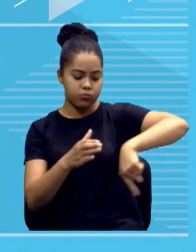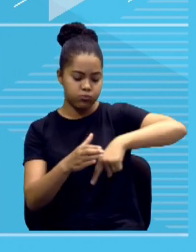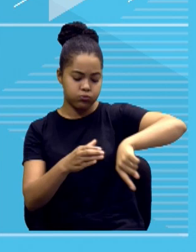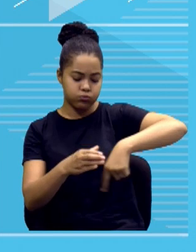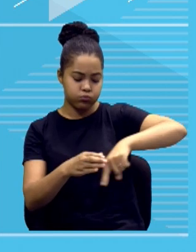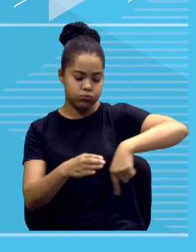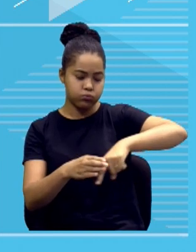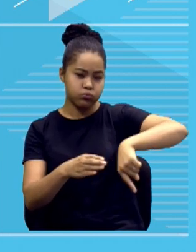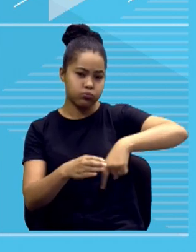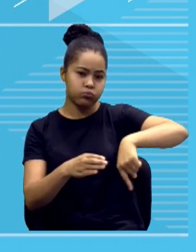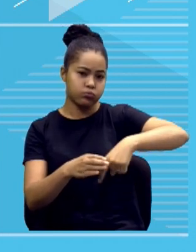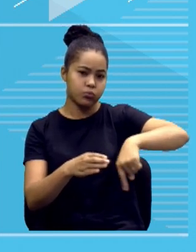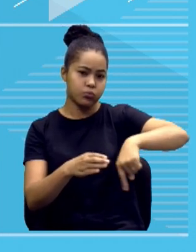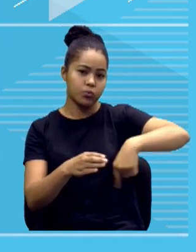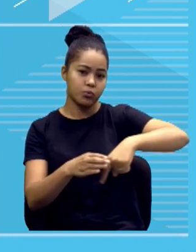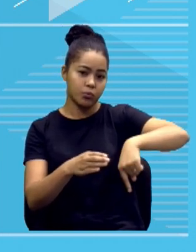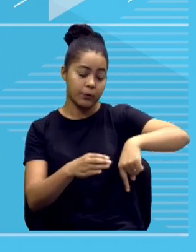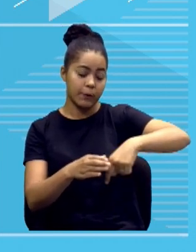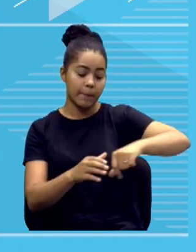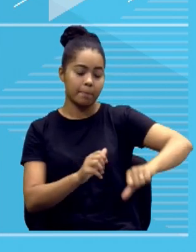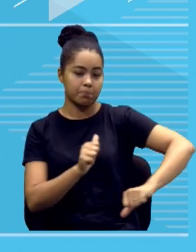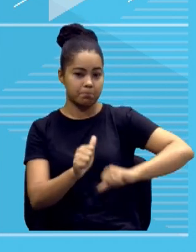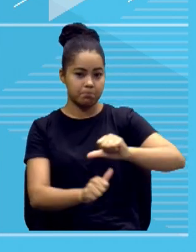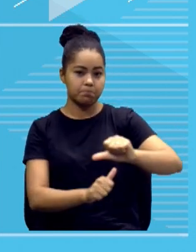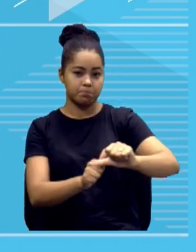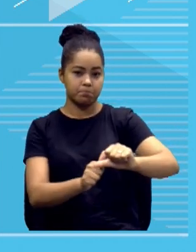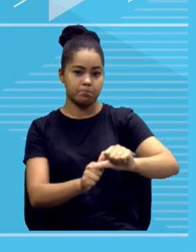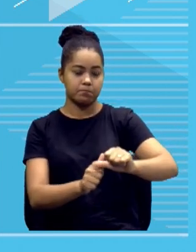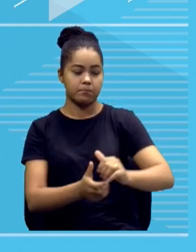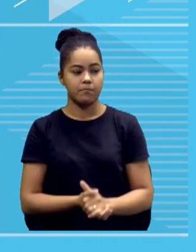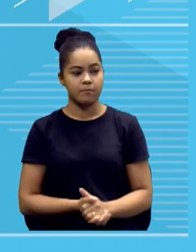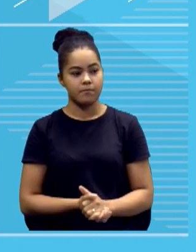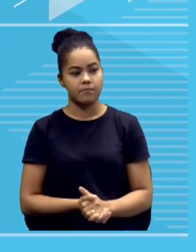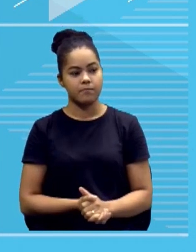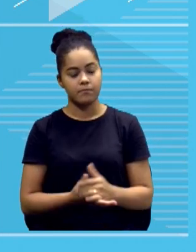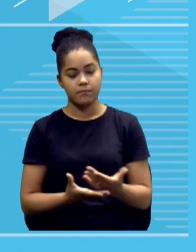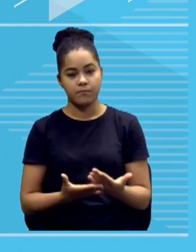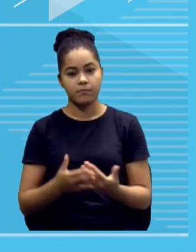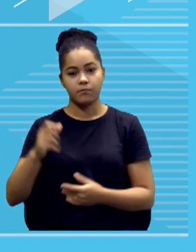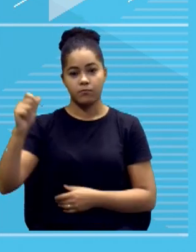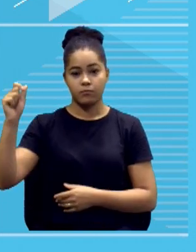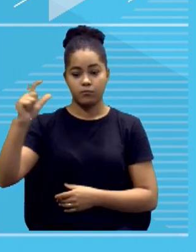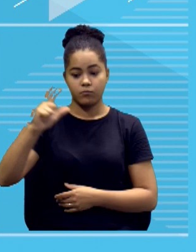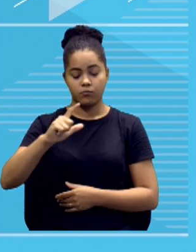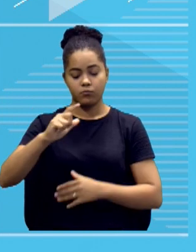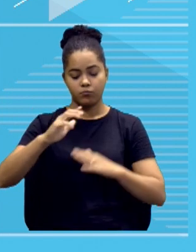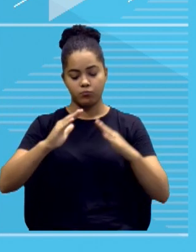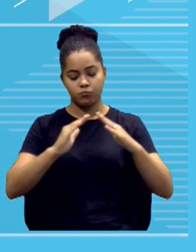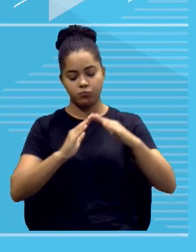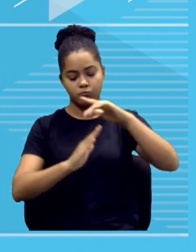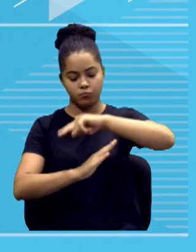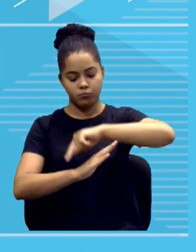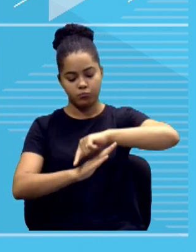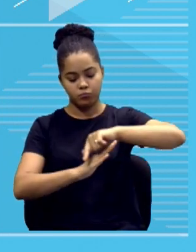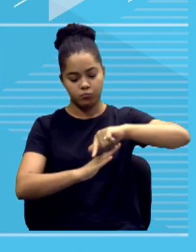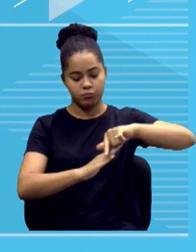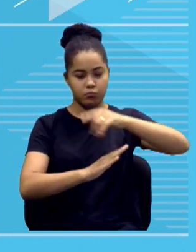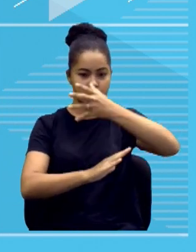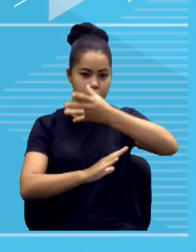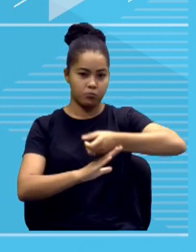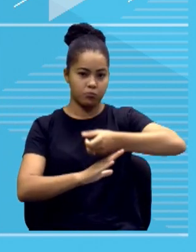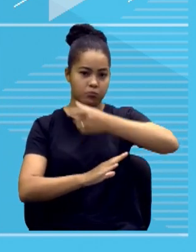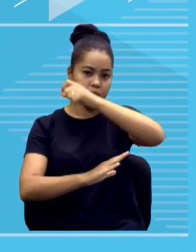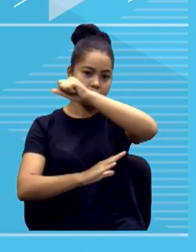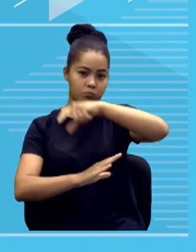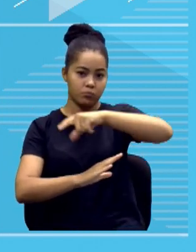para transformar aquilo ali em energia elétrica. Claro, as placas solares, células fotovoltaicas,